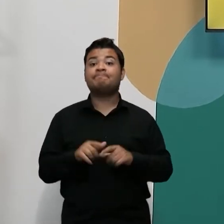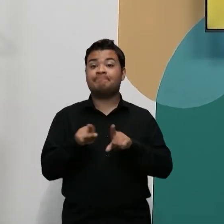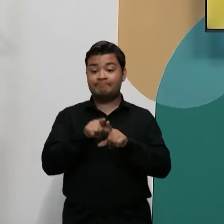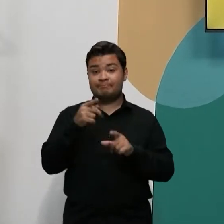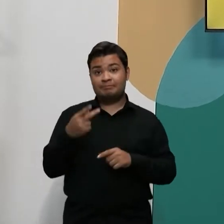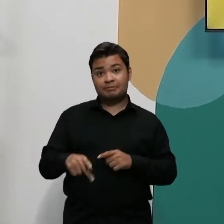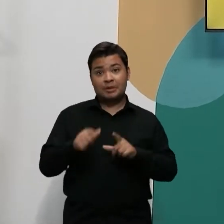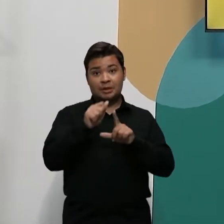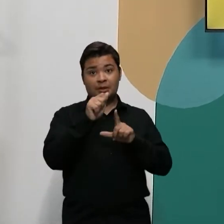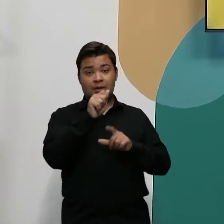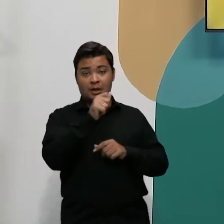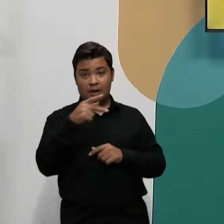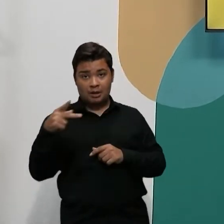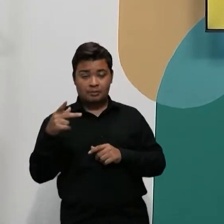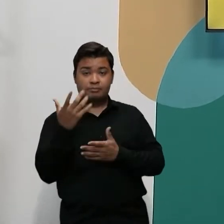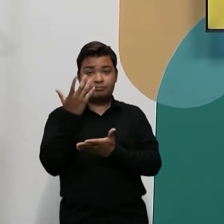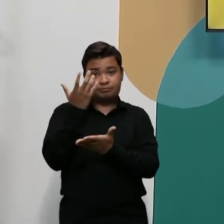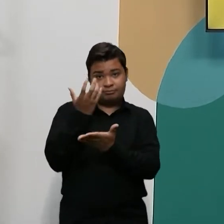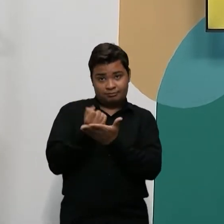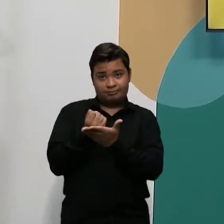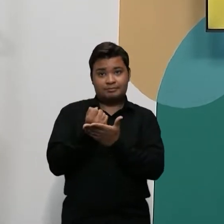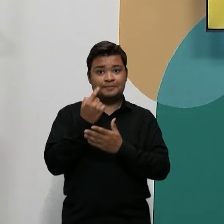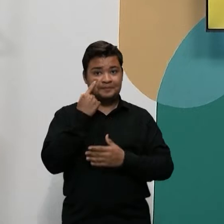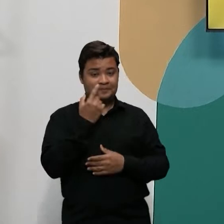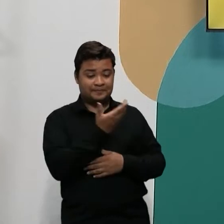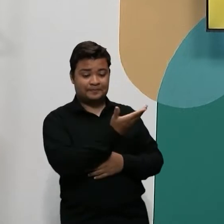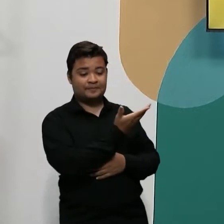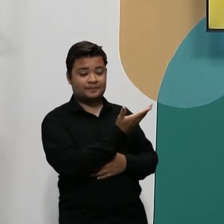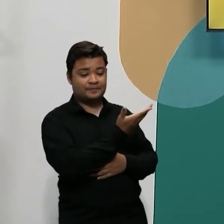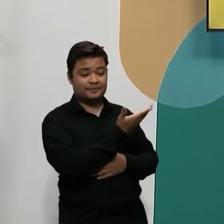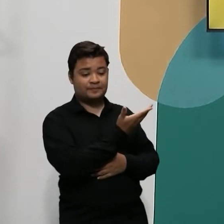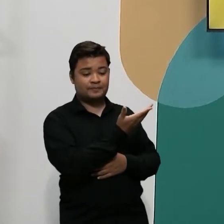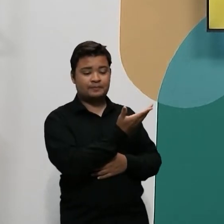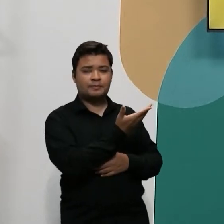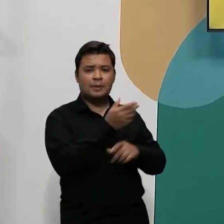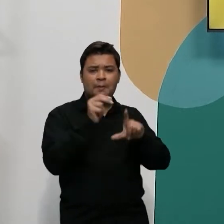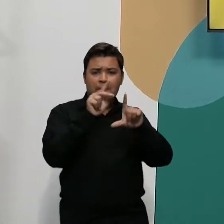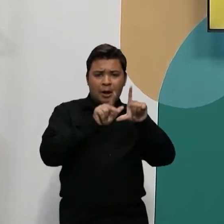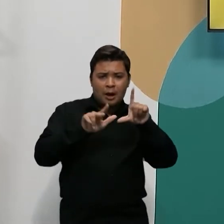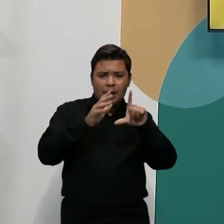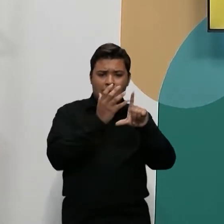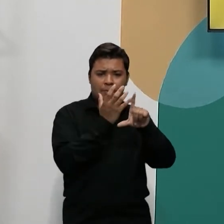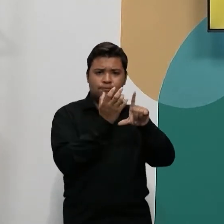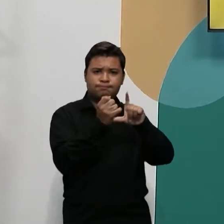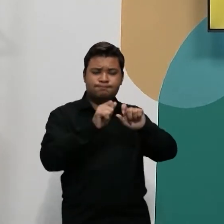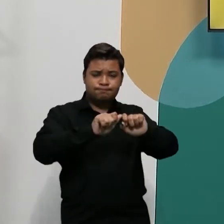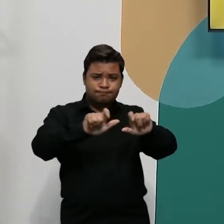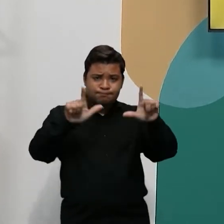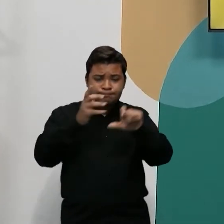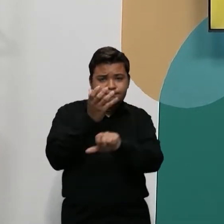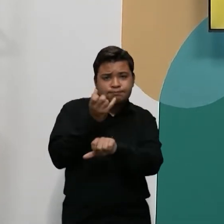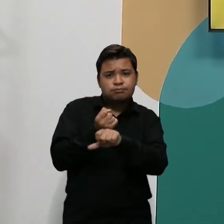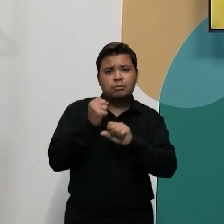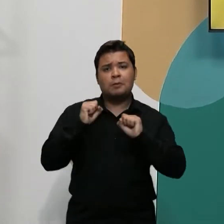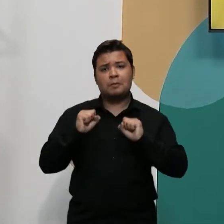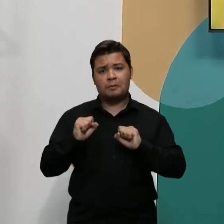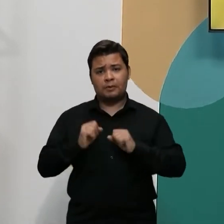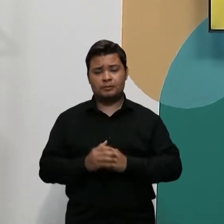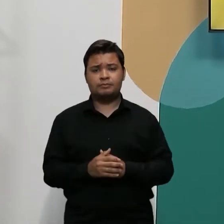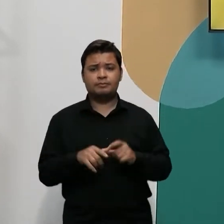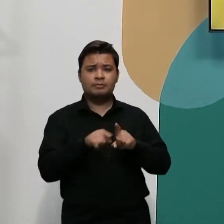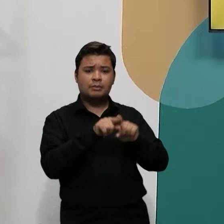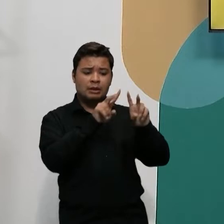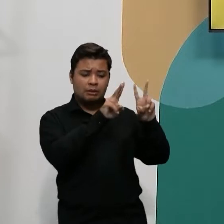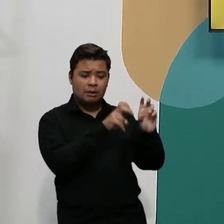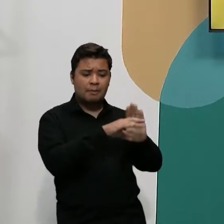aplicativo apontando a câmera do seu celular para o QR Code que aparece aqui na tela. Você quer mandar uma sugestão de pauta para a